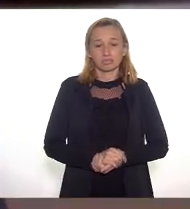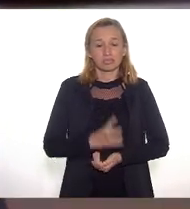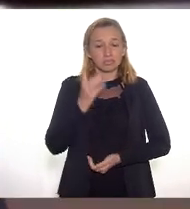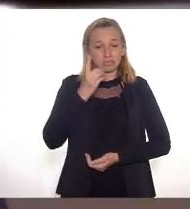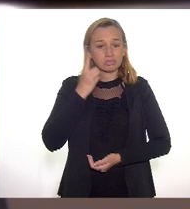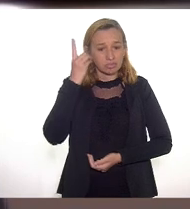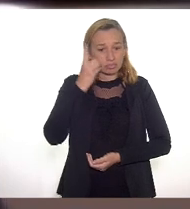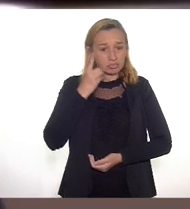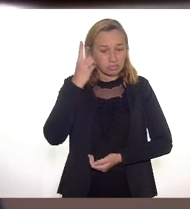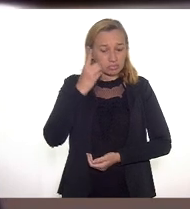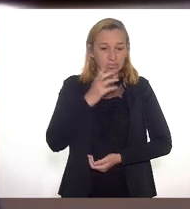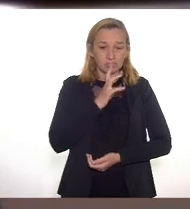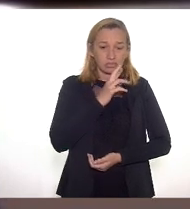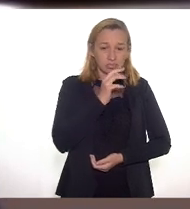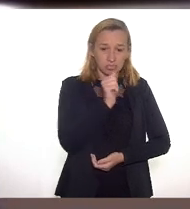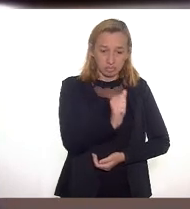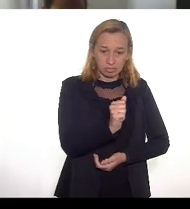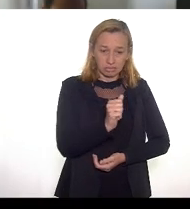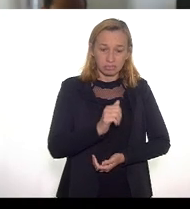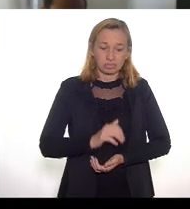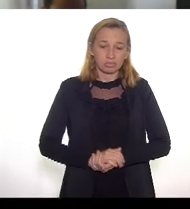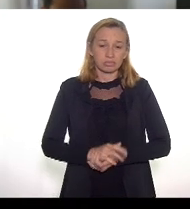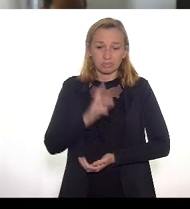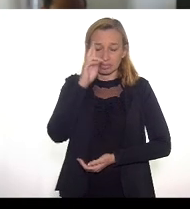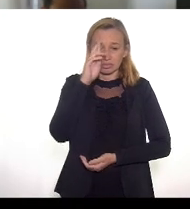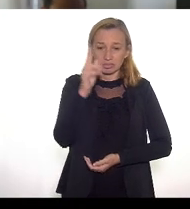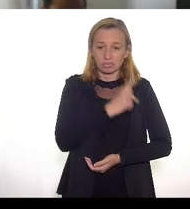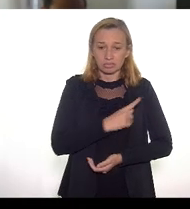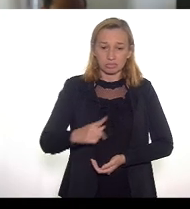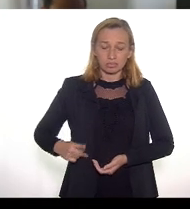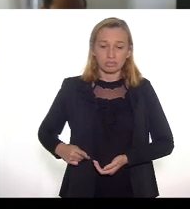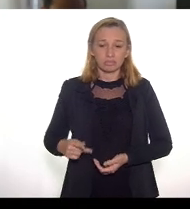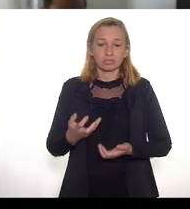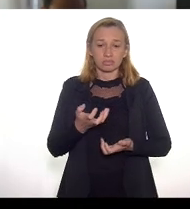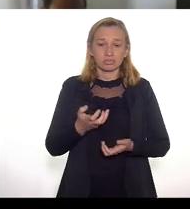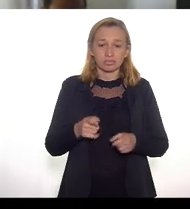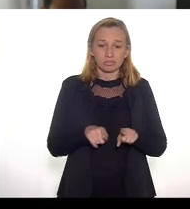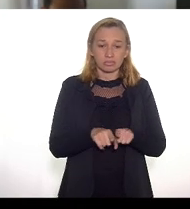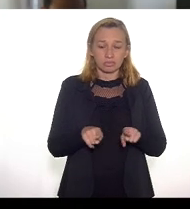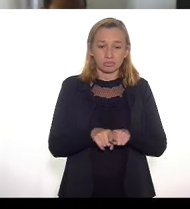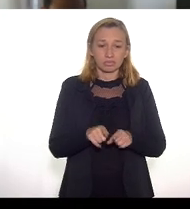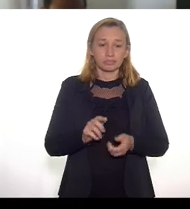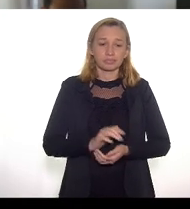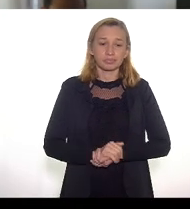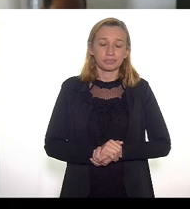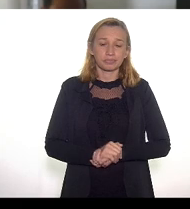Deputado Rodrigo Amorim. Senhor presidente... Pode escrever também, presidente, depois, por favor.